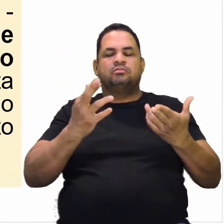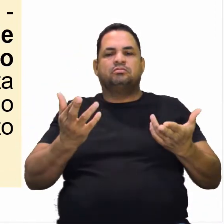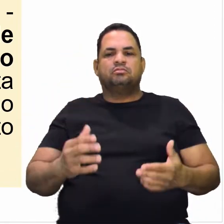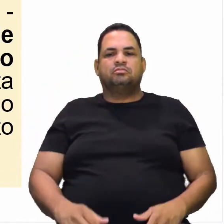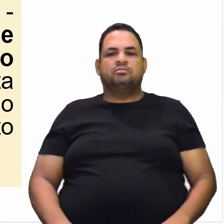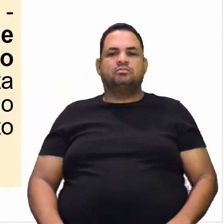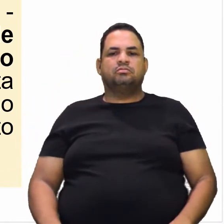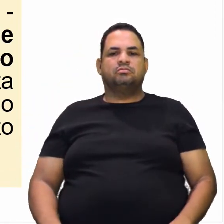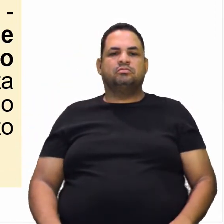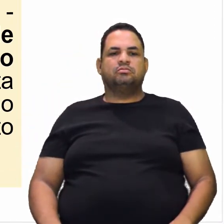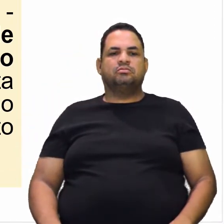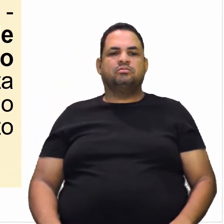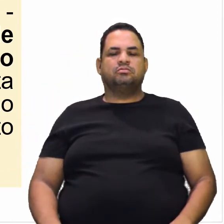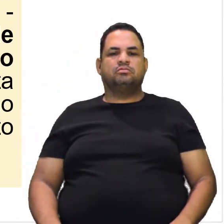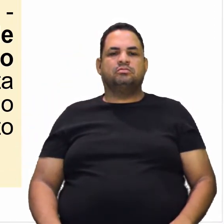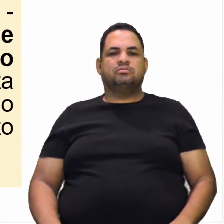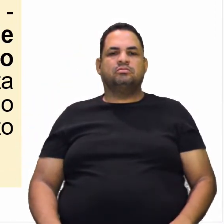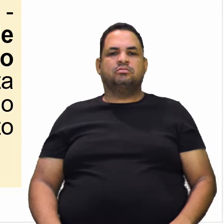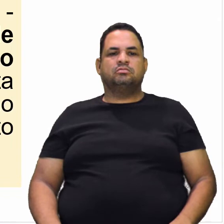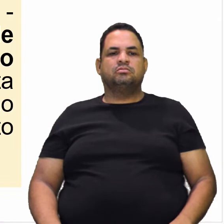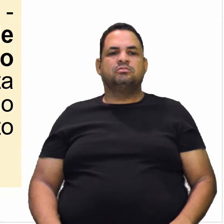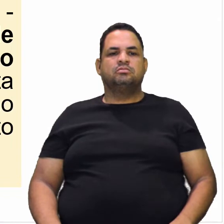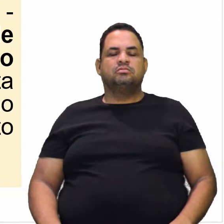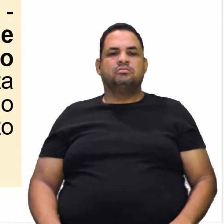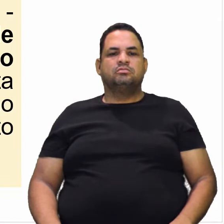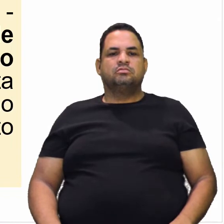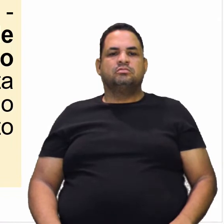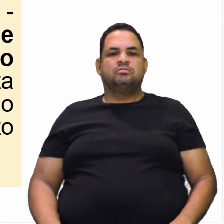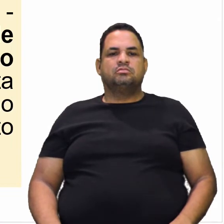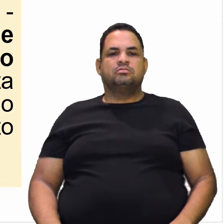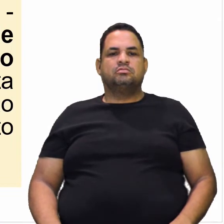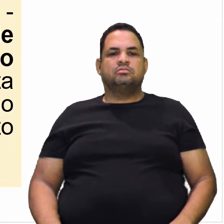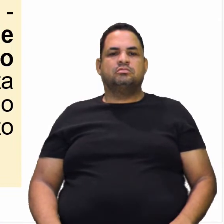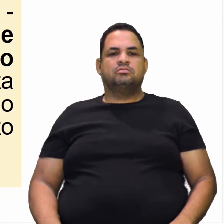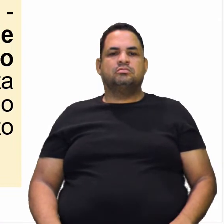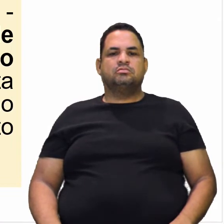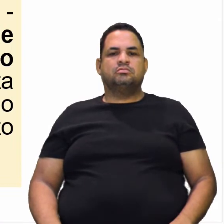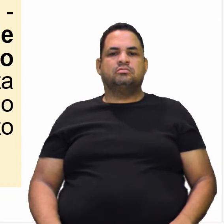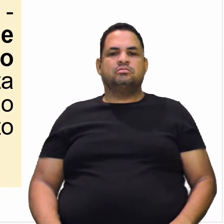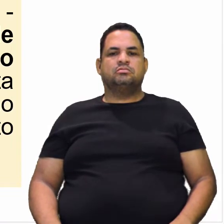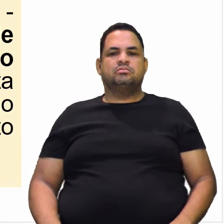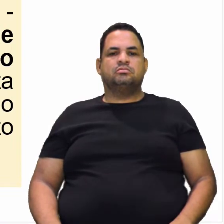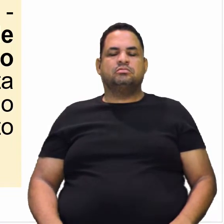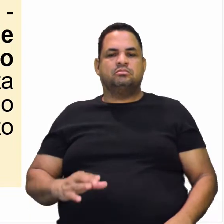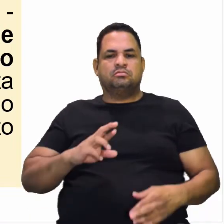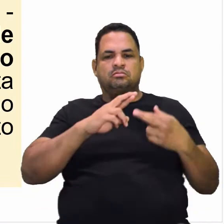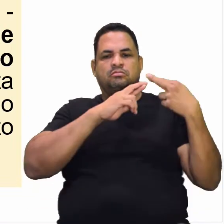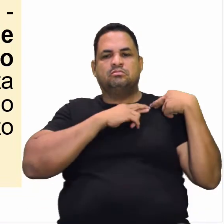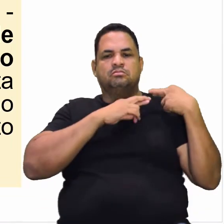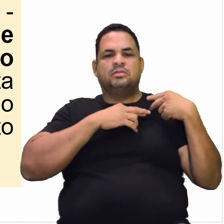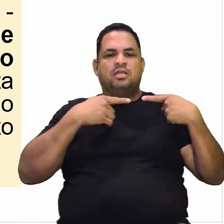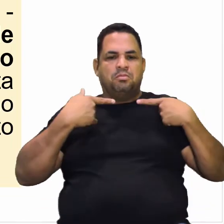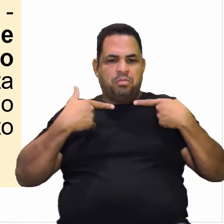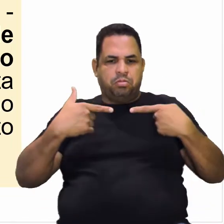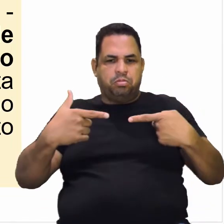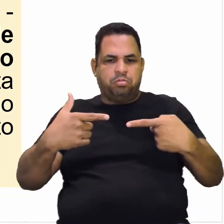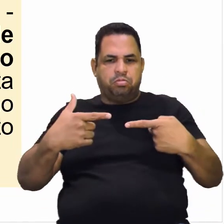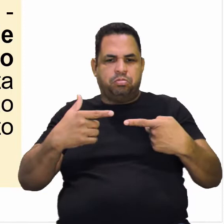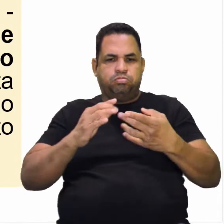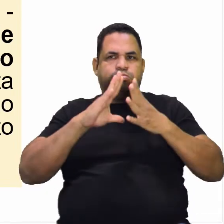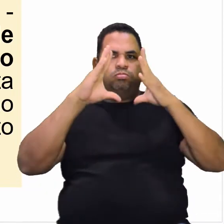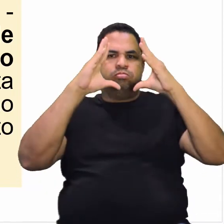caos. Sete. Sete deu muito trabalho aí para Osíris. É o responsável pela guerra e